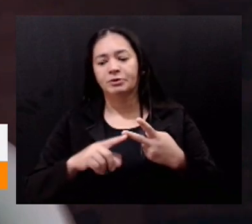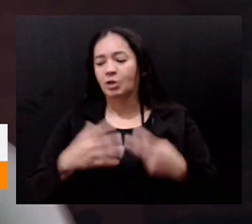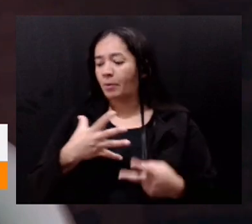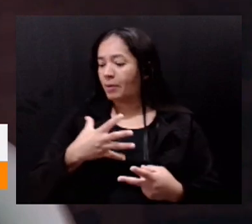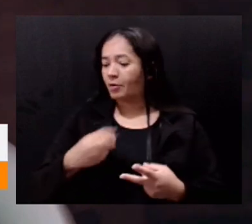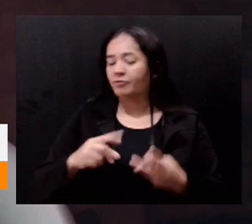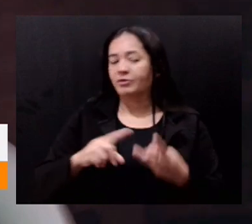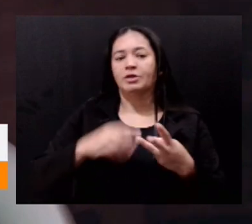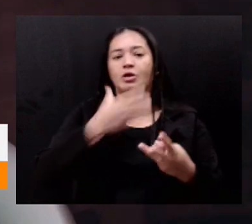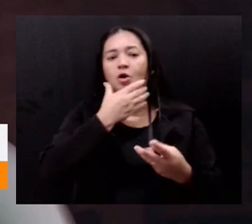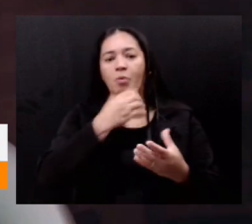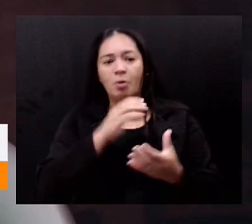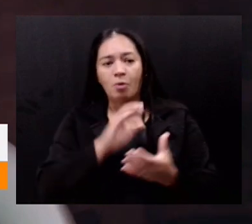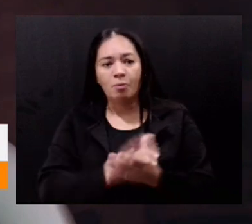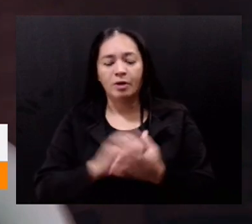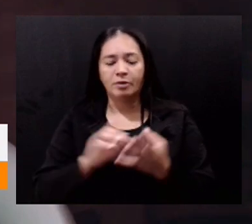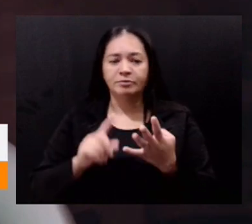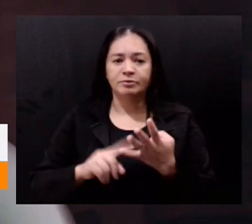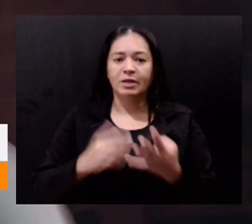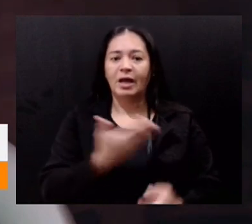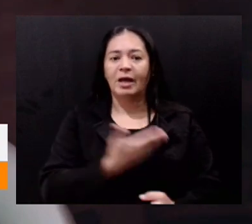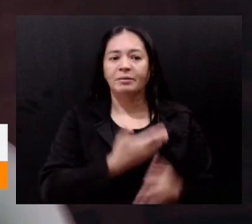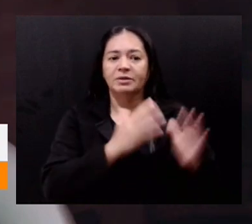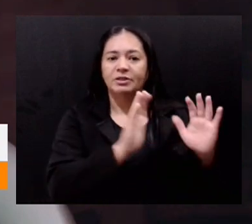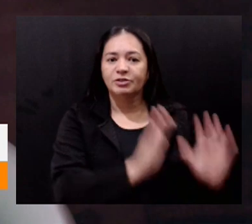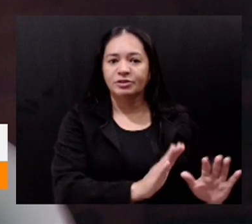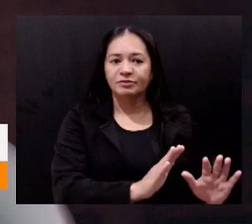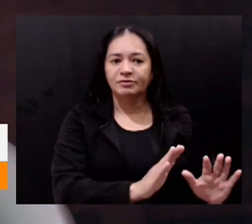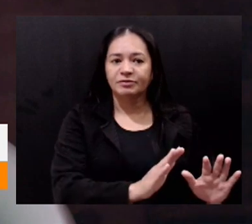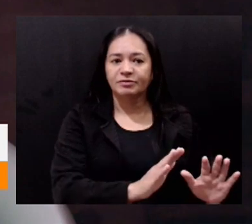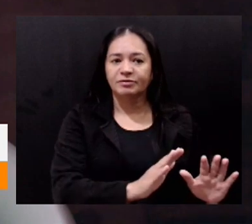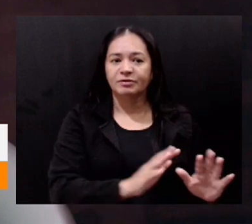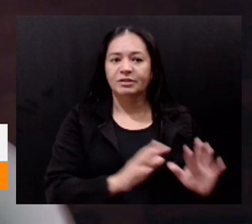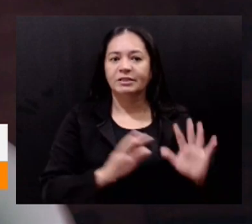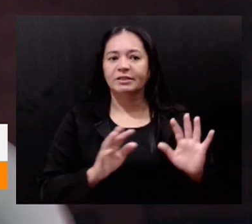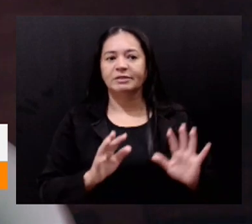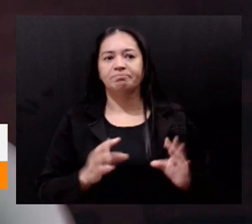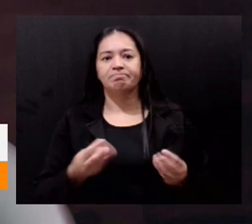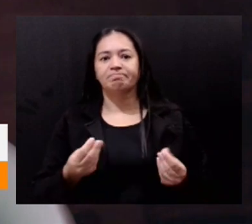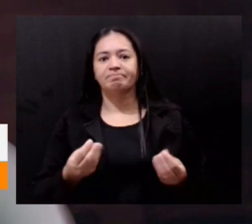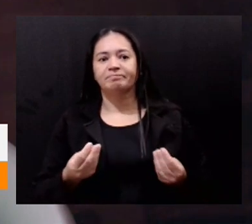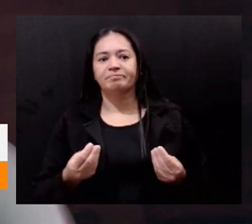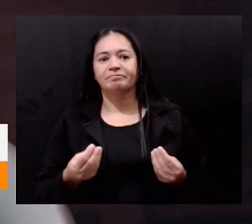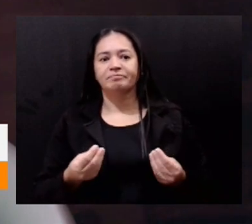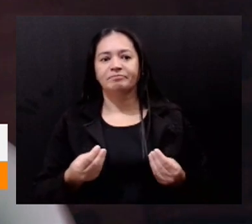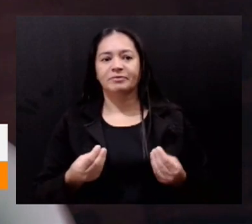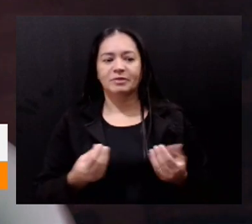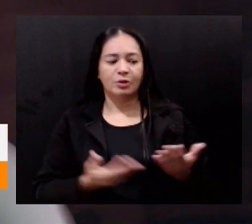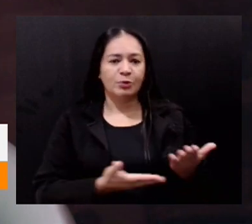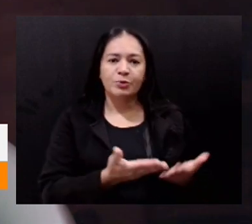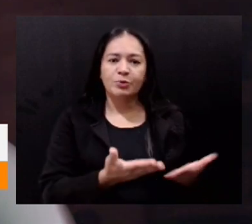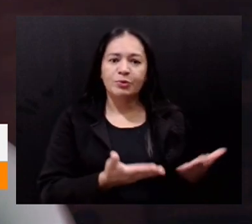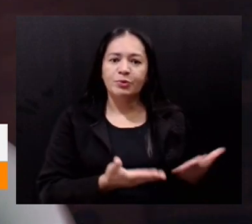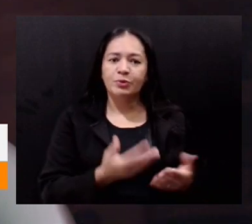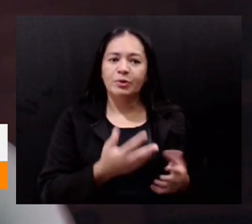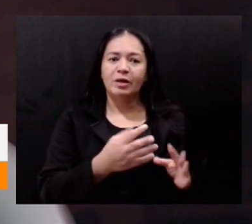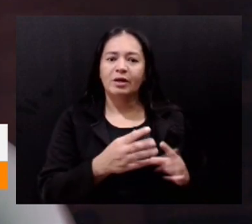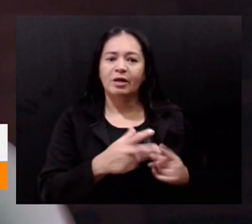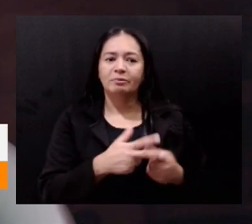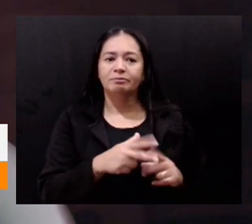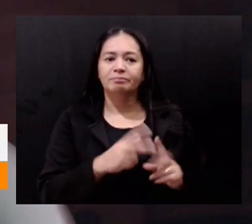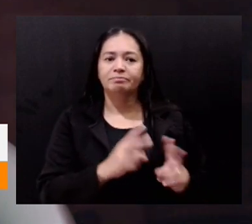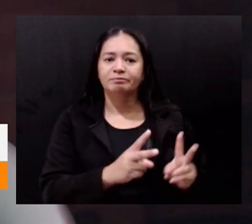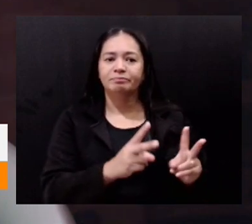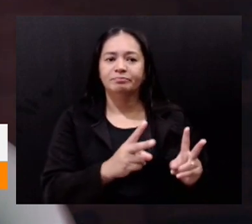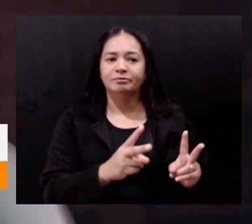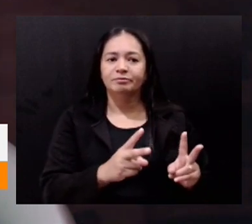a amizade fica. Isso não é algo que, fala assim, a baixa manutenção de uma amizade não é de todo um ruim, porque você